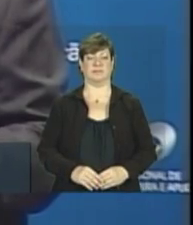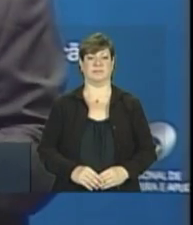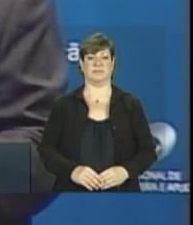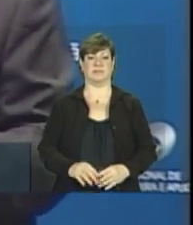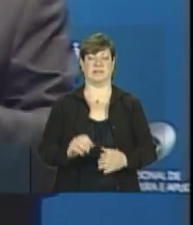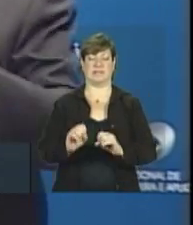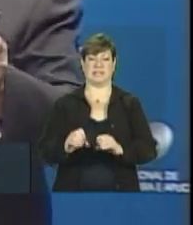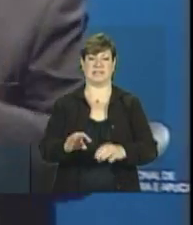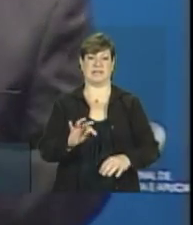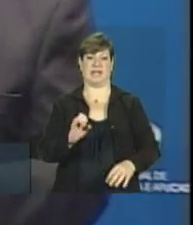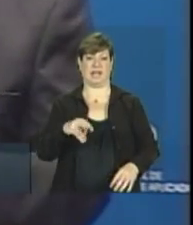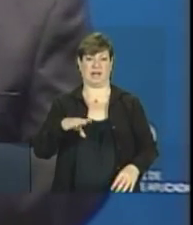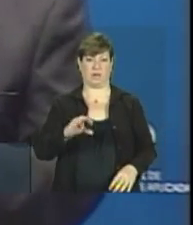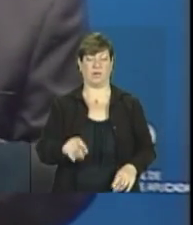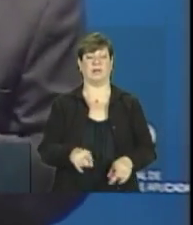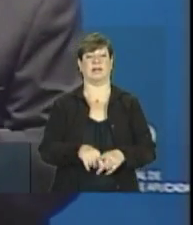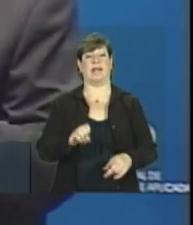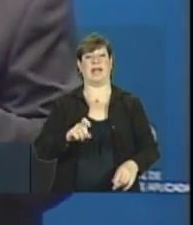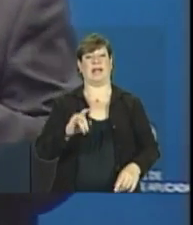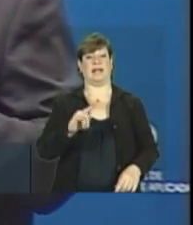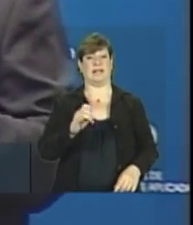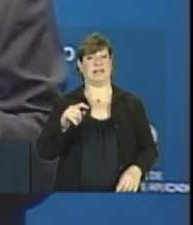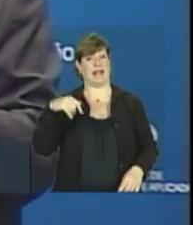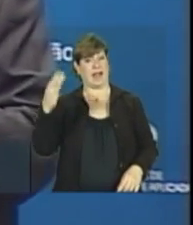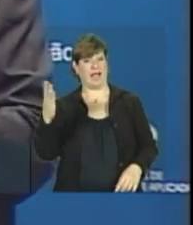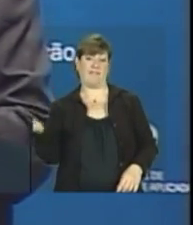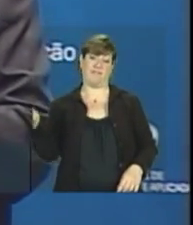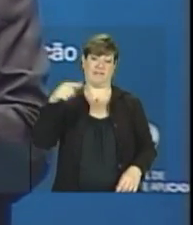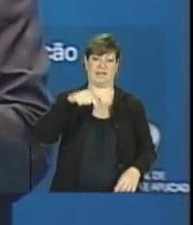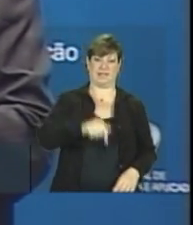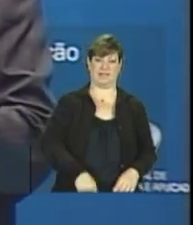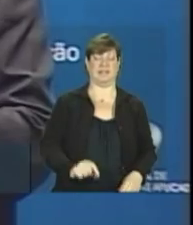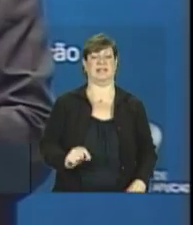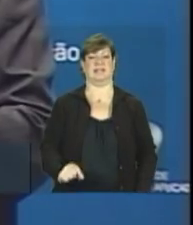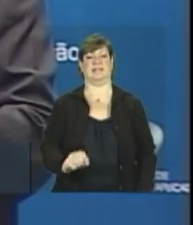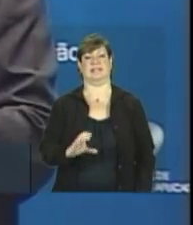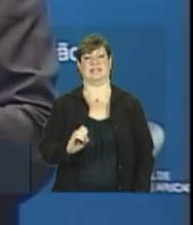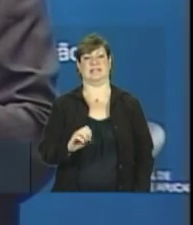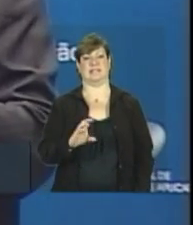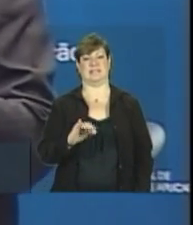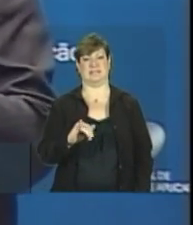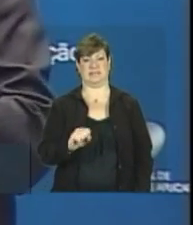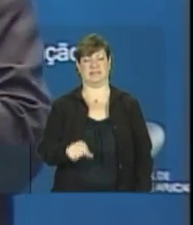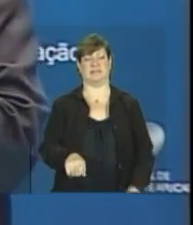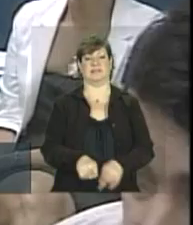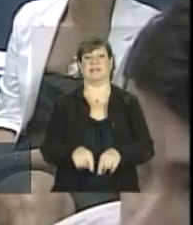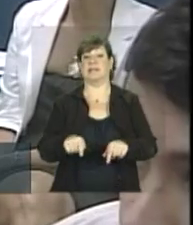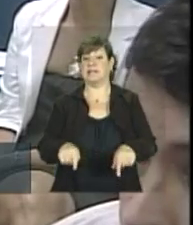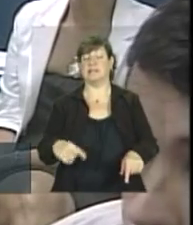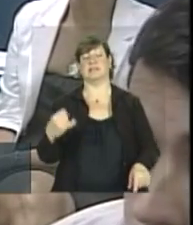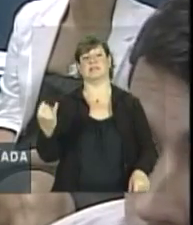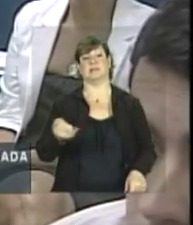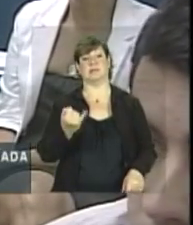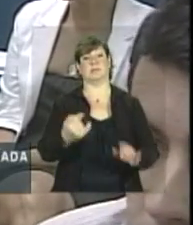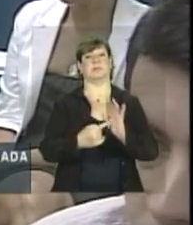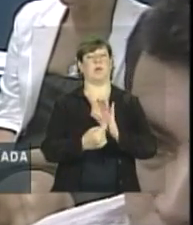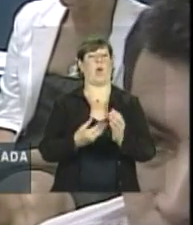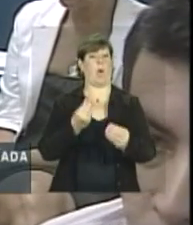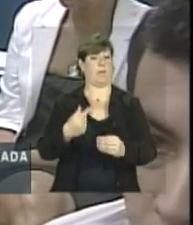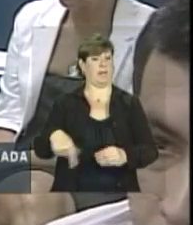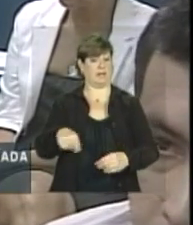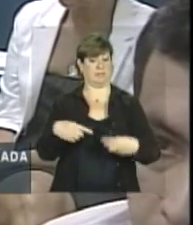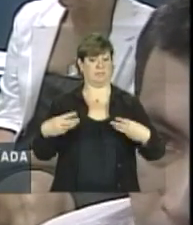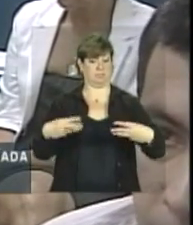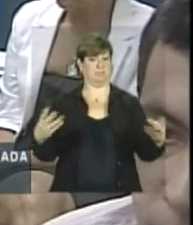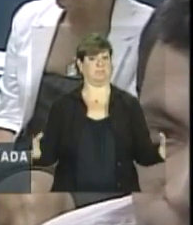de Ensino Técnico, e o Eliezer de lá está vindo para cá, para a CECIS. Essa aí é uma demonstração de como esses ministérios